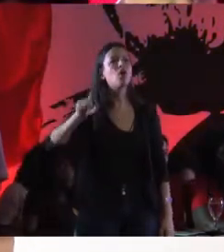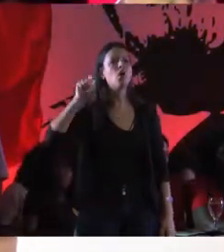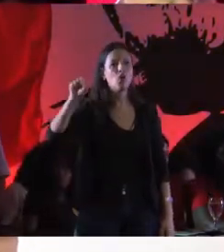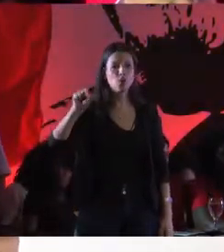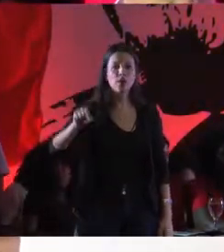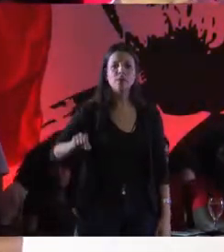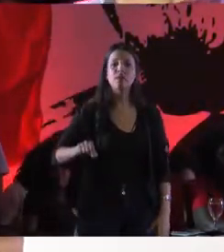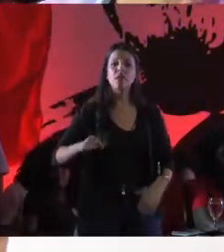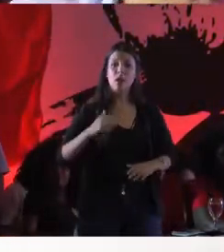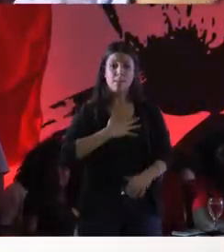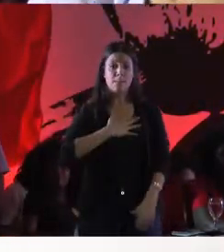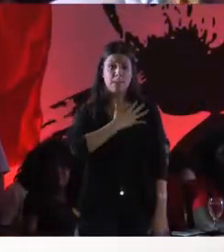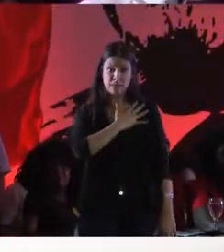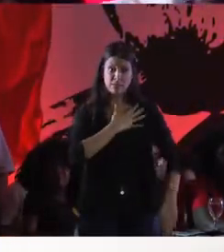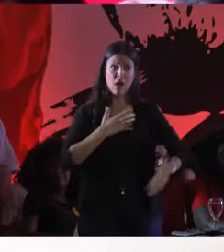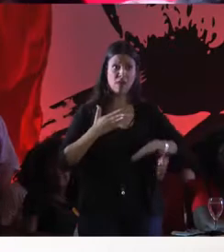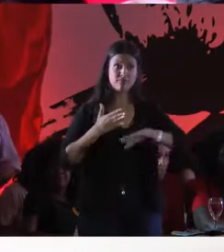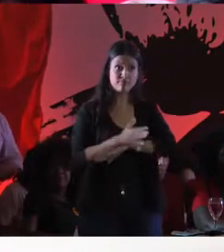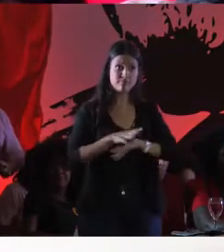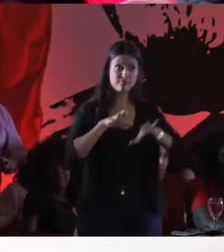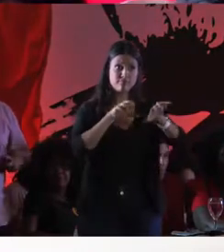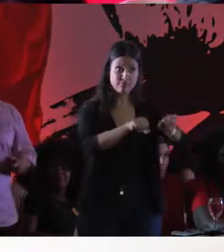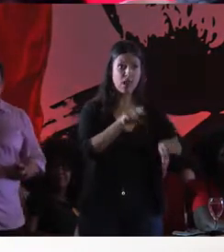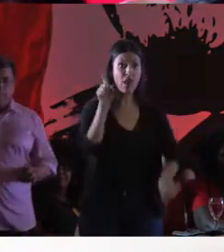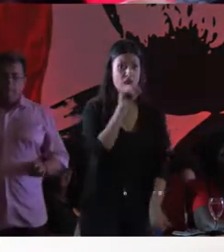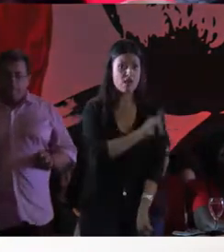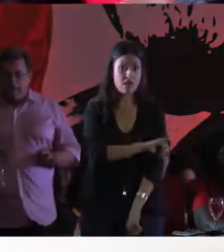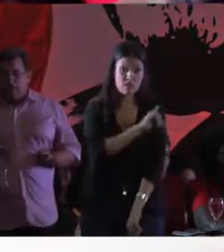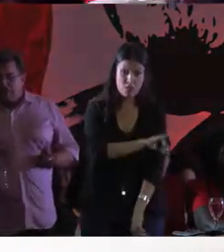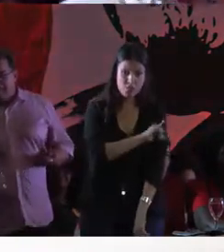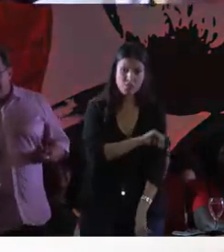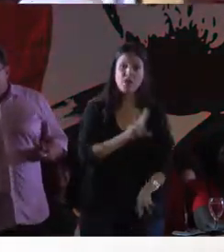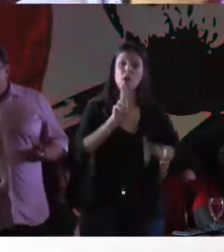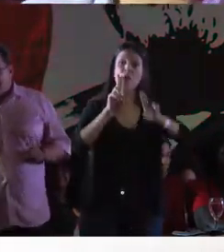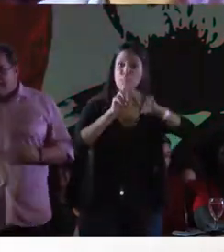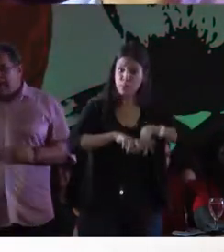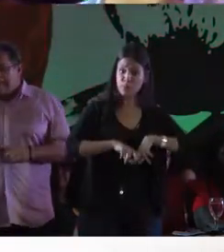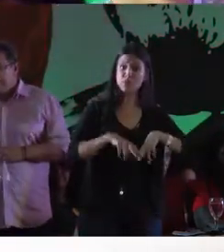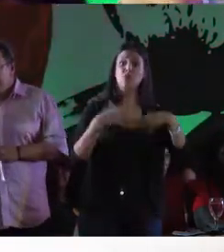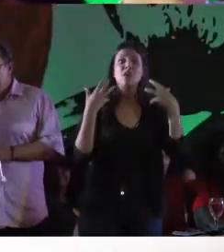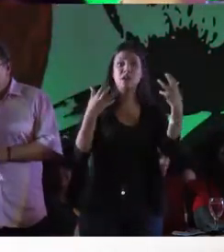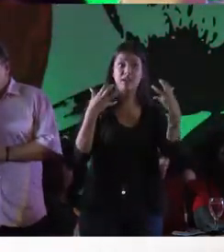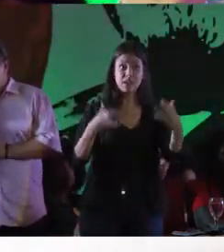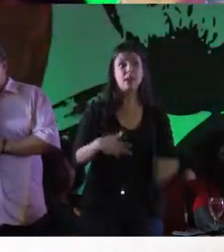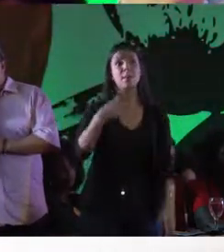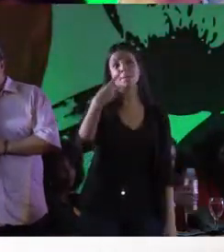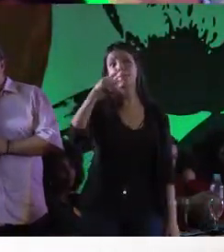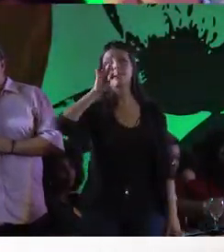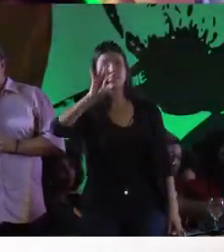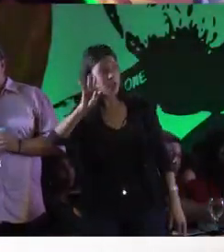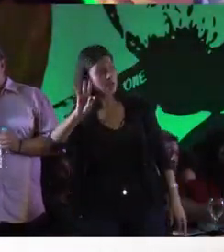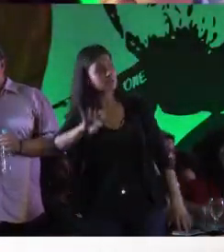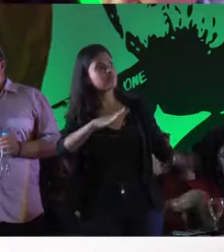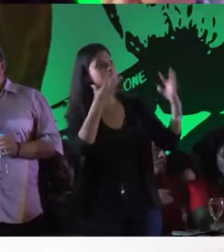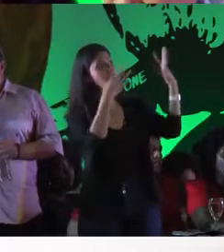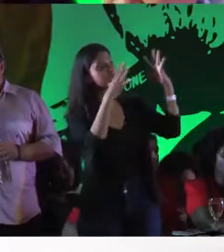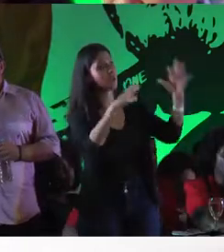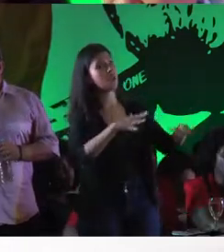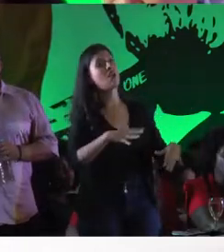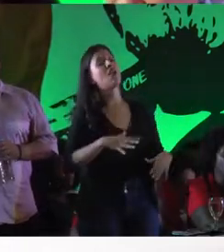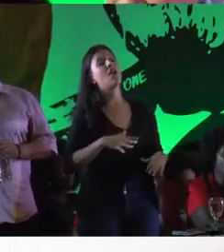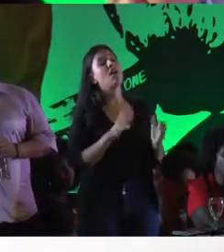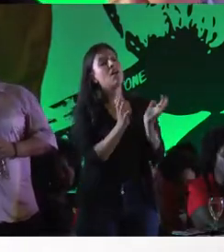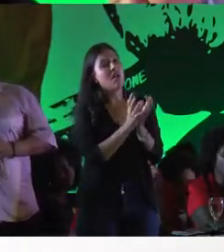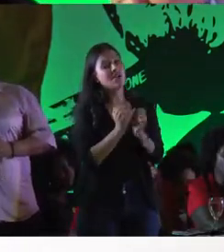no Rio de Janeiro. Por isso, companheiros, nós queremos saudar o aniversário do PT e se colocar rapidamente